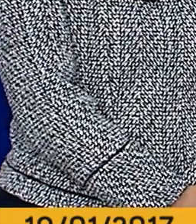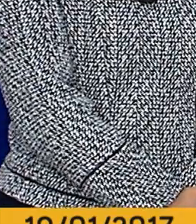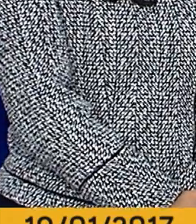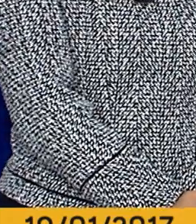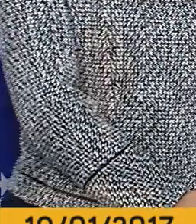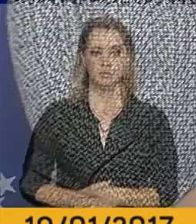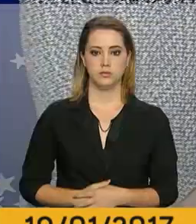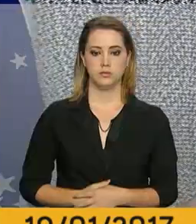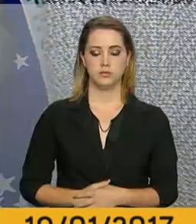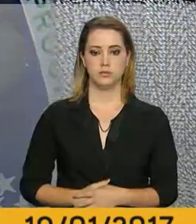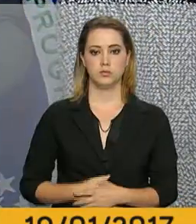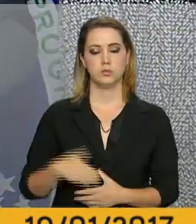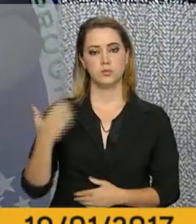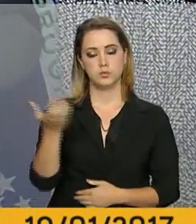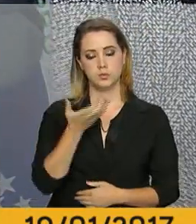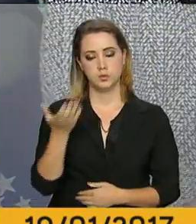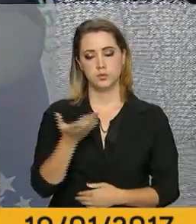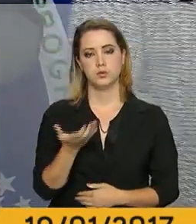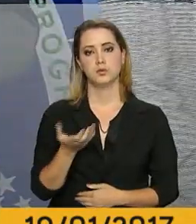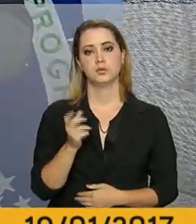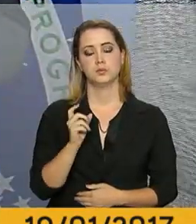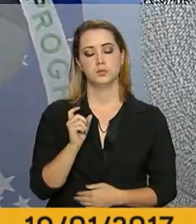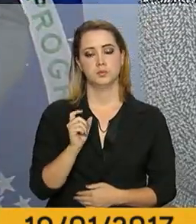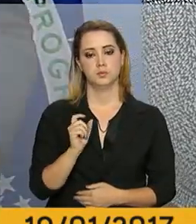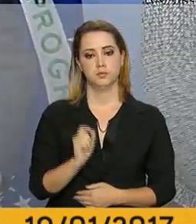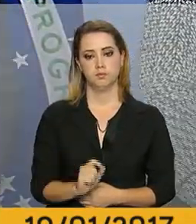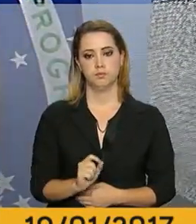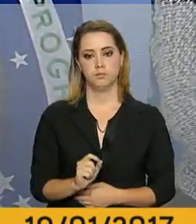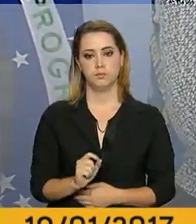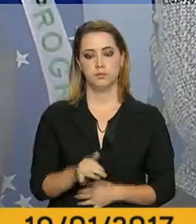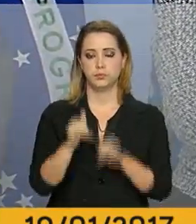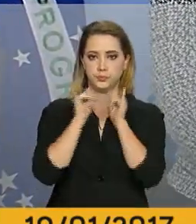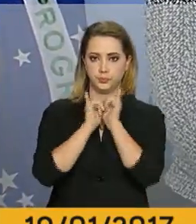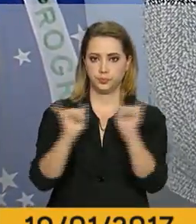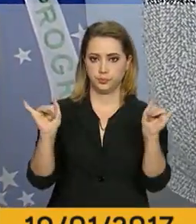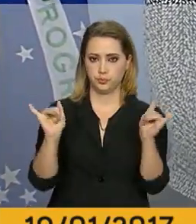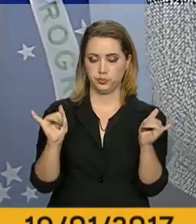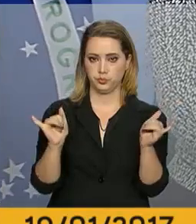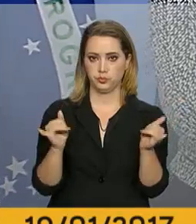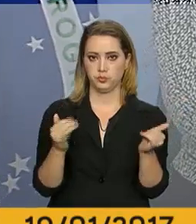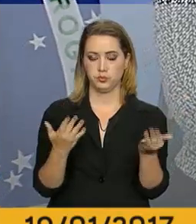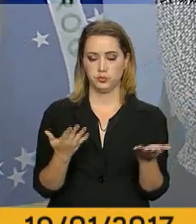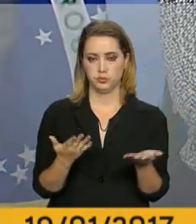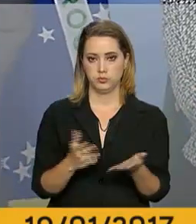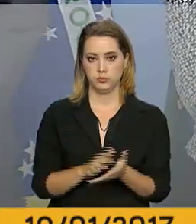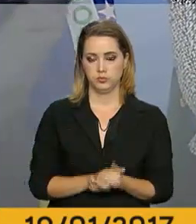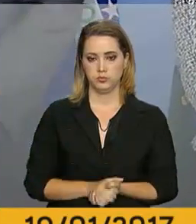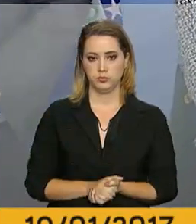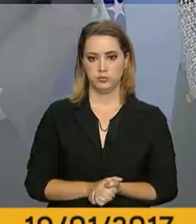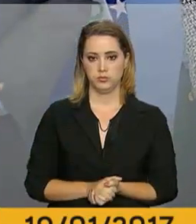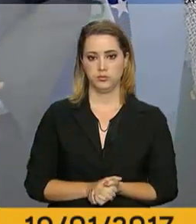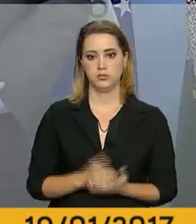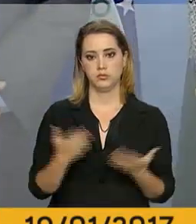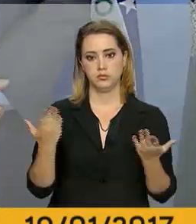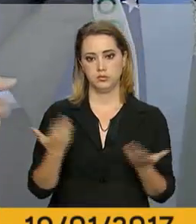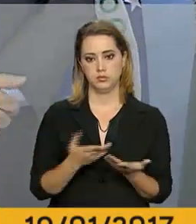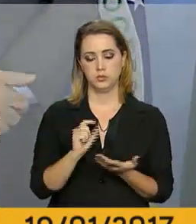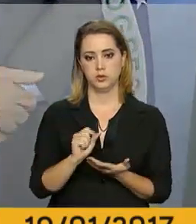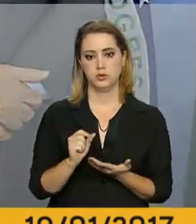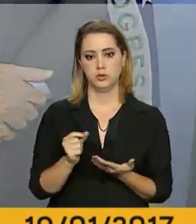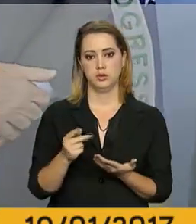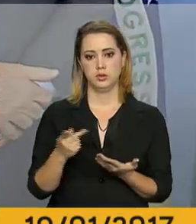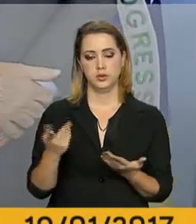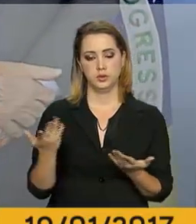Nós queremos fazer uma declaração a propósito